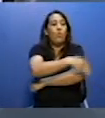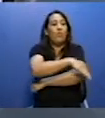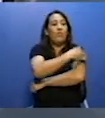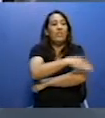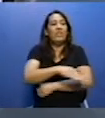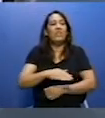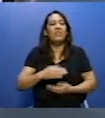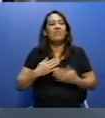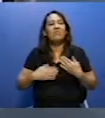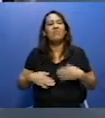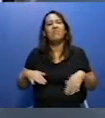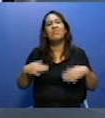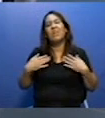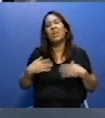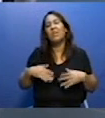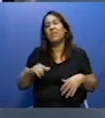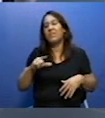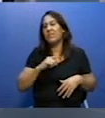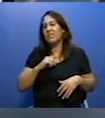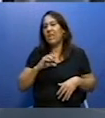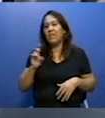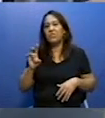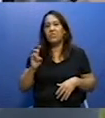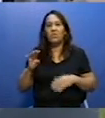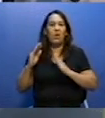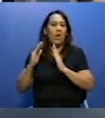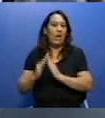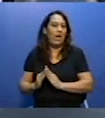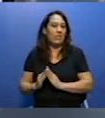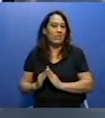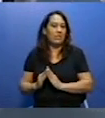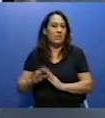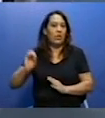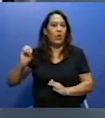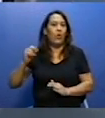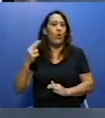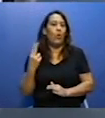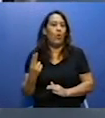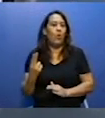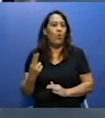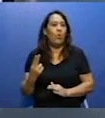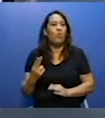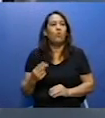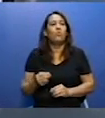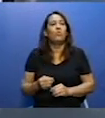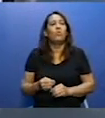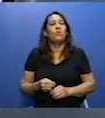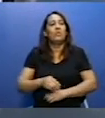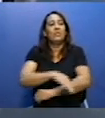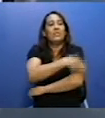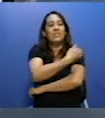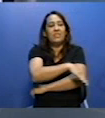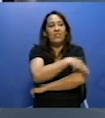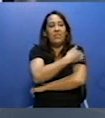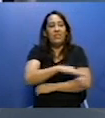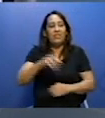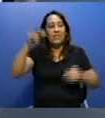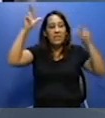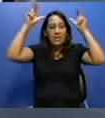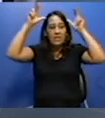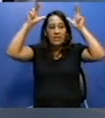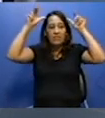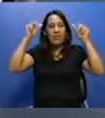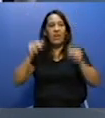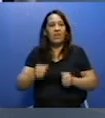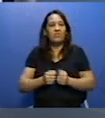casas. Nessa avenida, cavalos e bondes continuam transitando de um lado para o